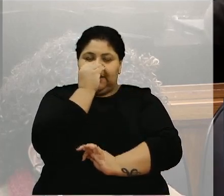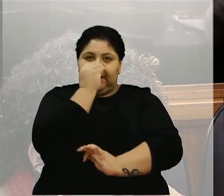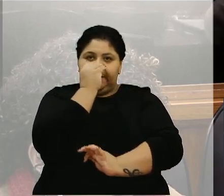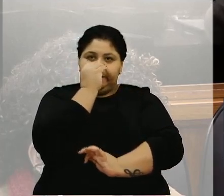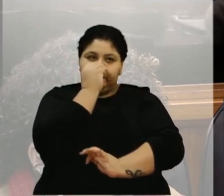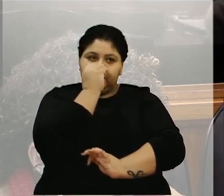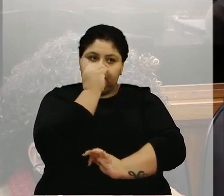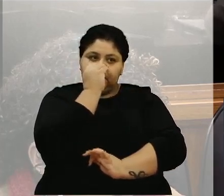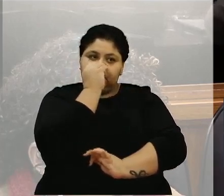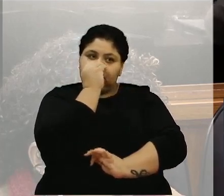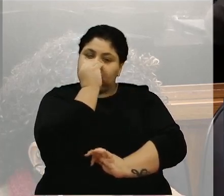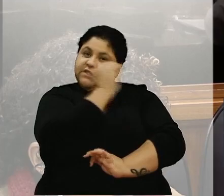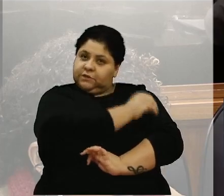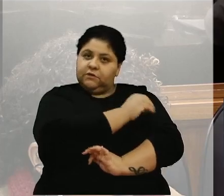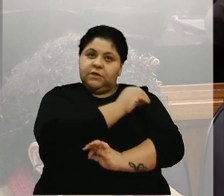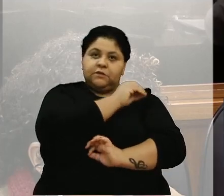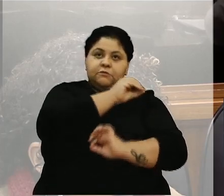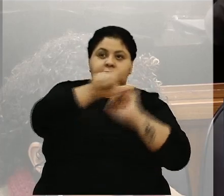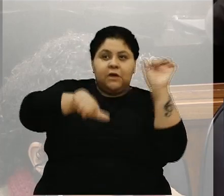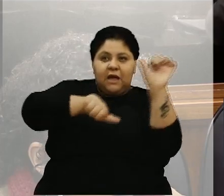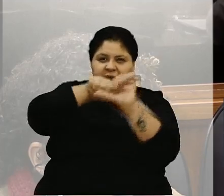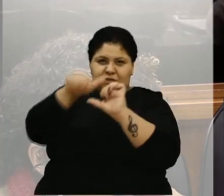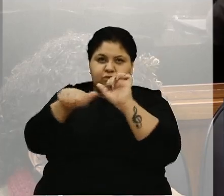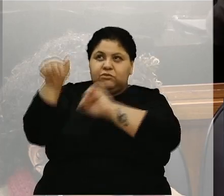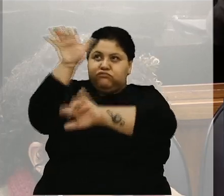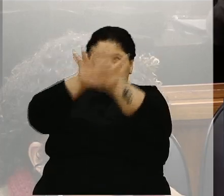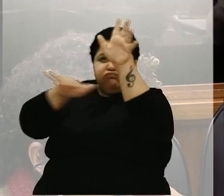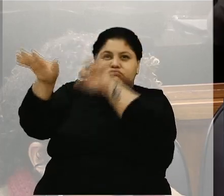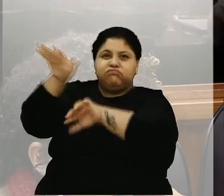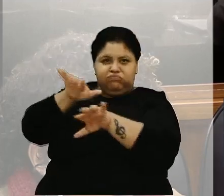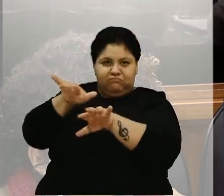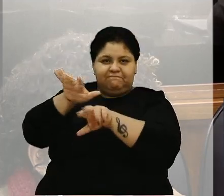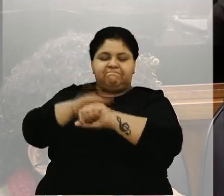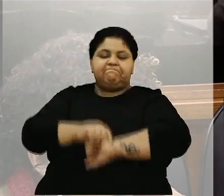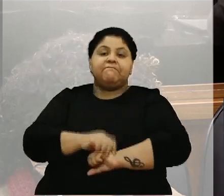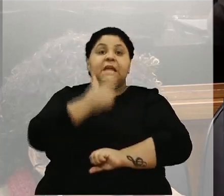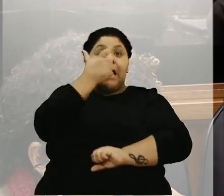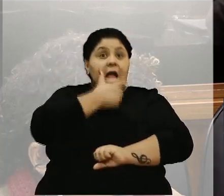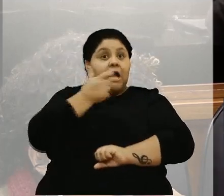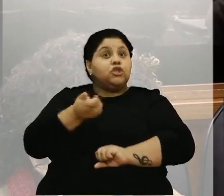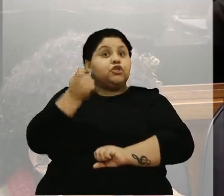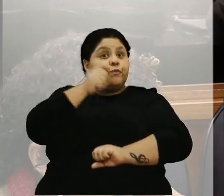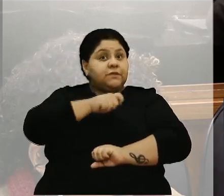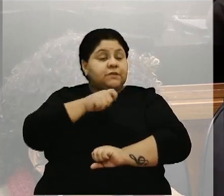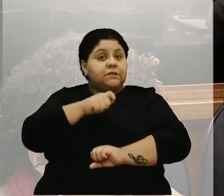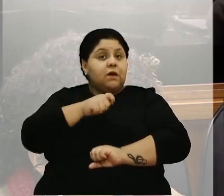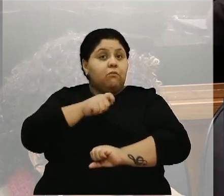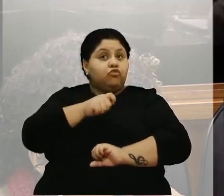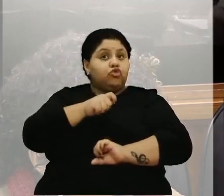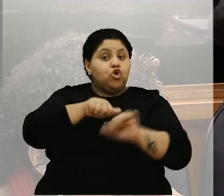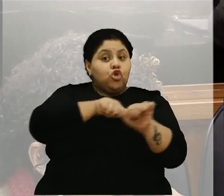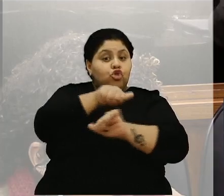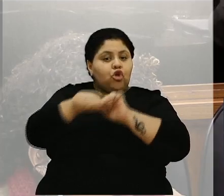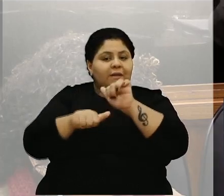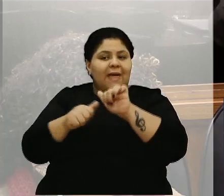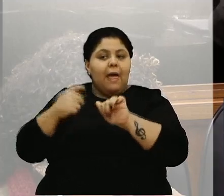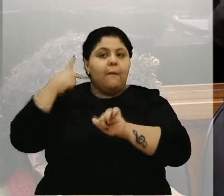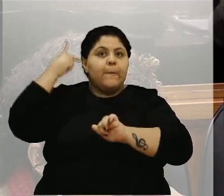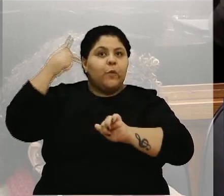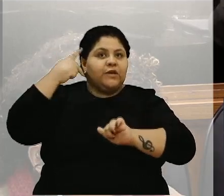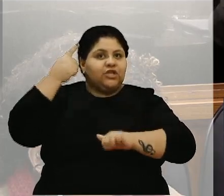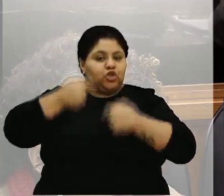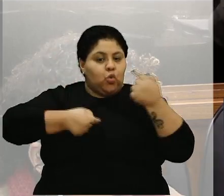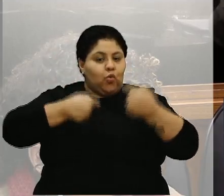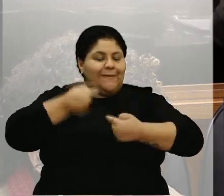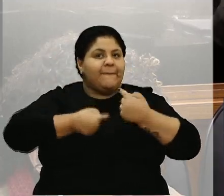nesse sentido, eu acho que nós precisamos politizar o debate, entendendo a política como espaço do bem comum.